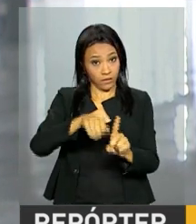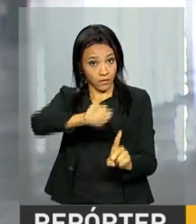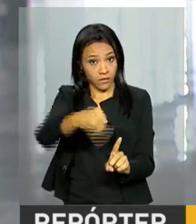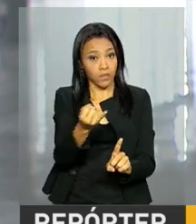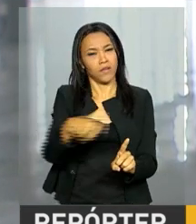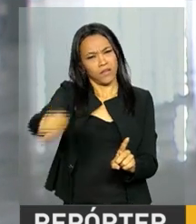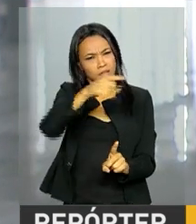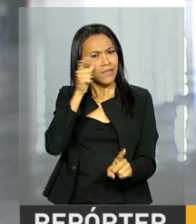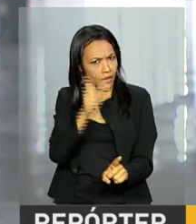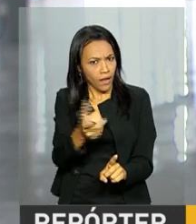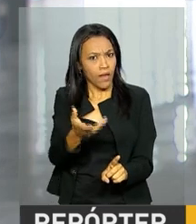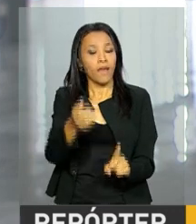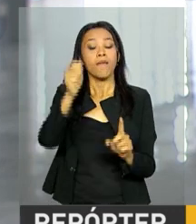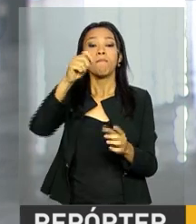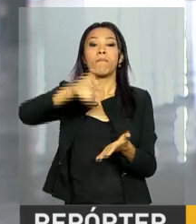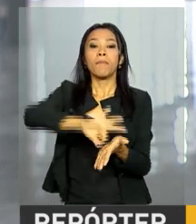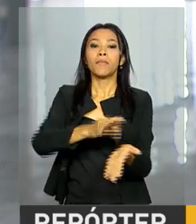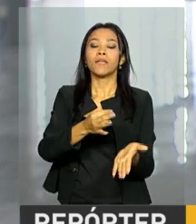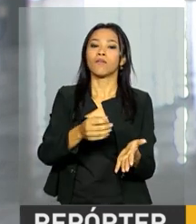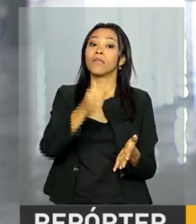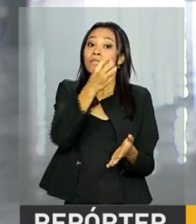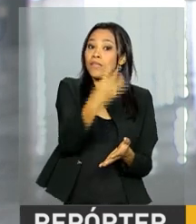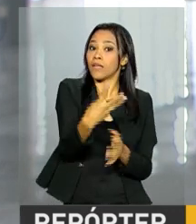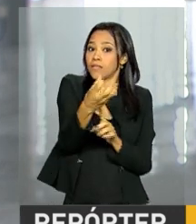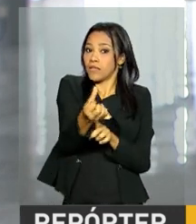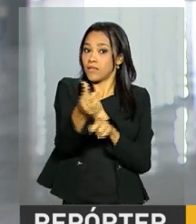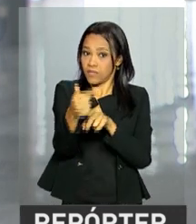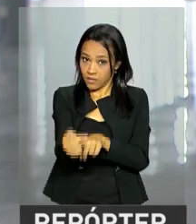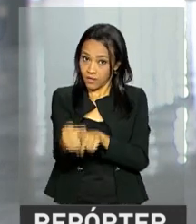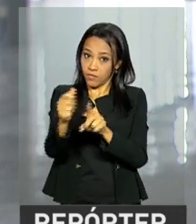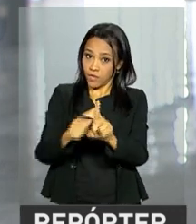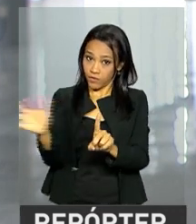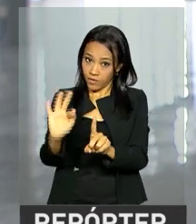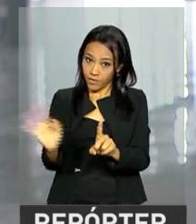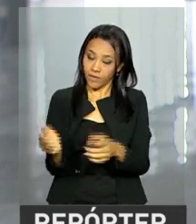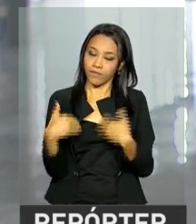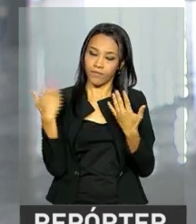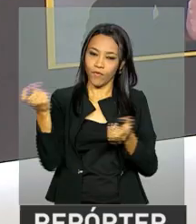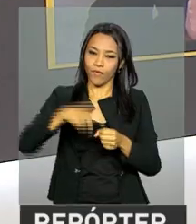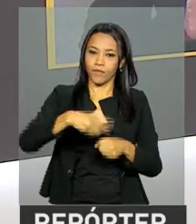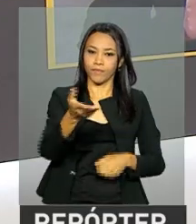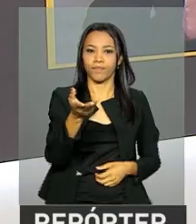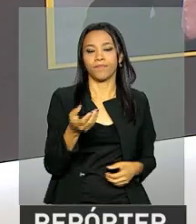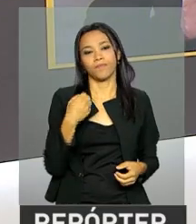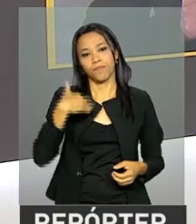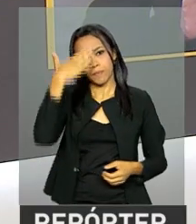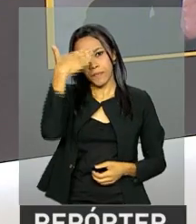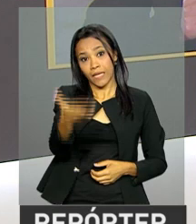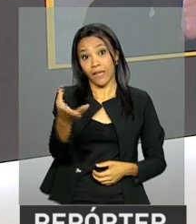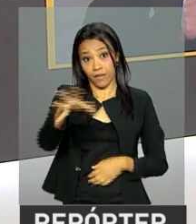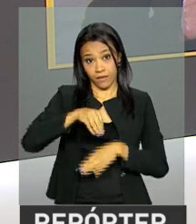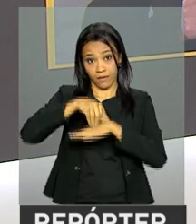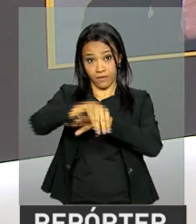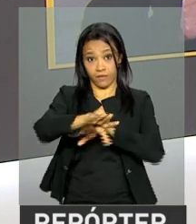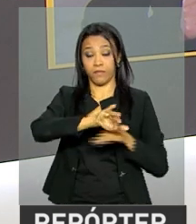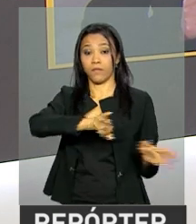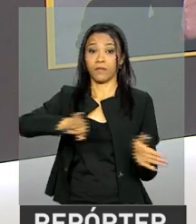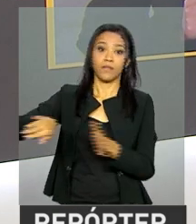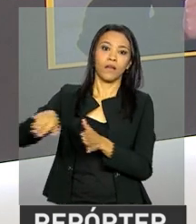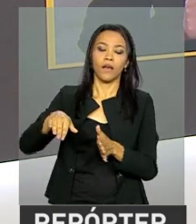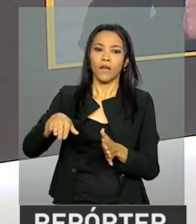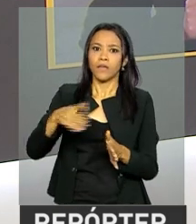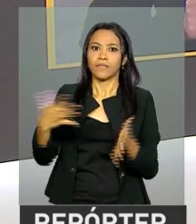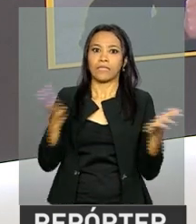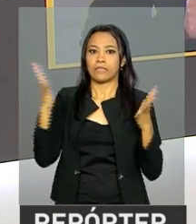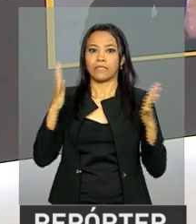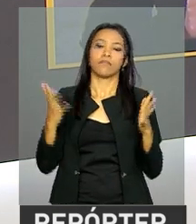fazer as matrículas nos dias 3 6 e 7 de Fevereiro Leandra com você tá que tá Issa Obrigado pelas suas informações é melhor não deixar